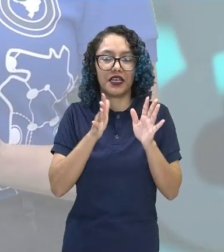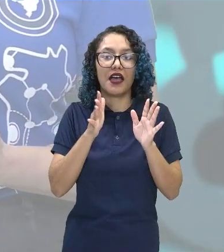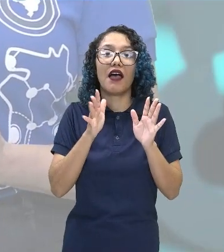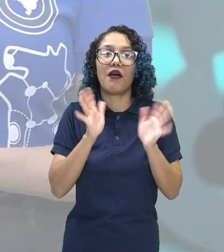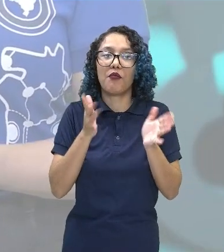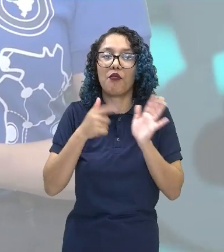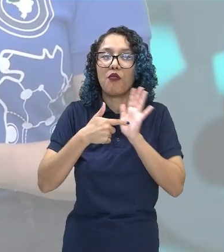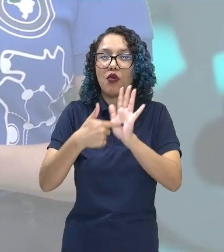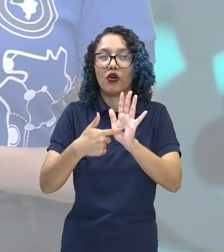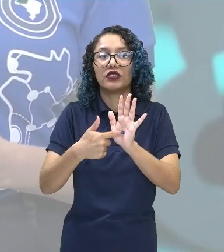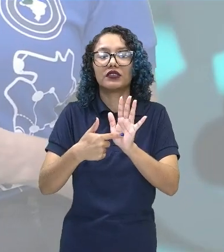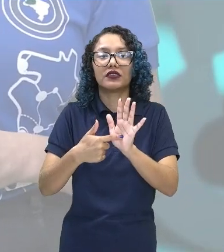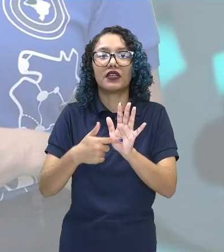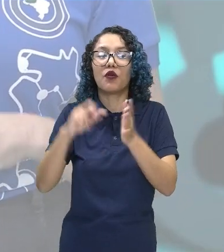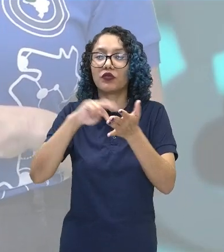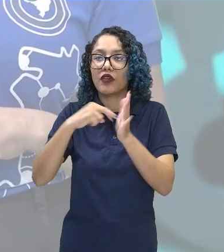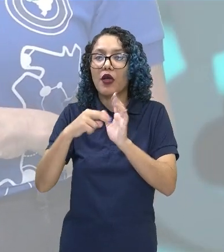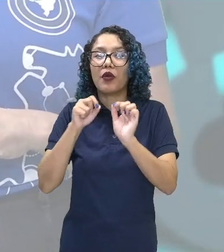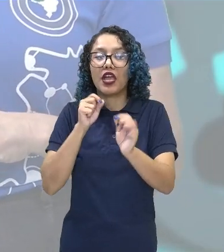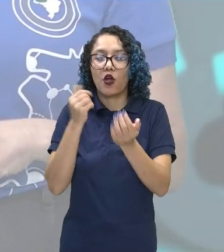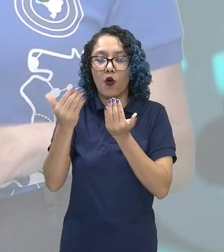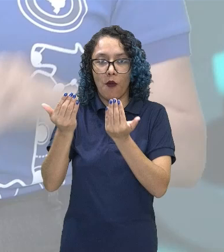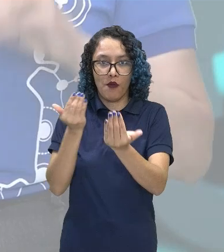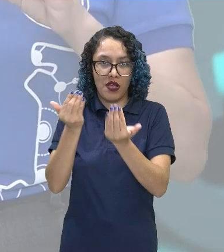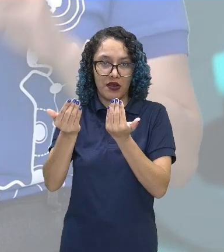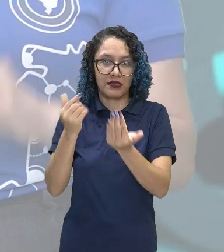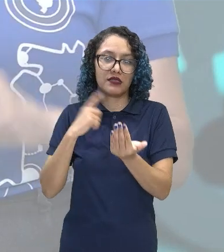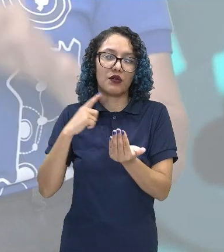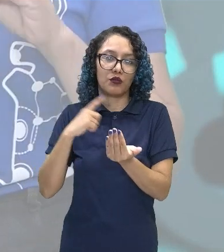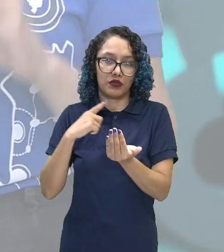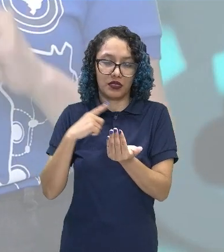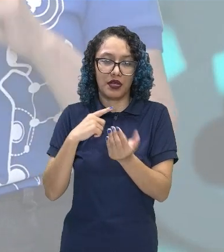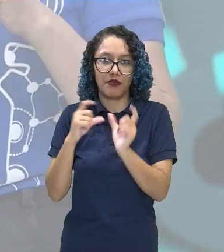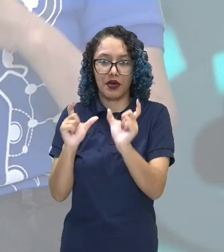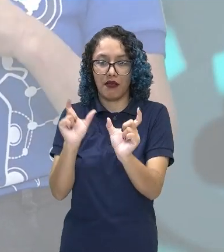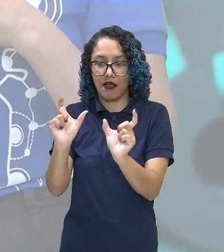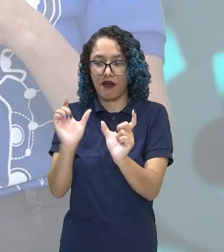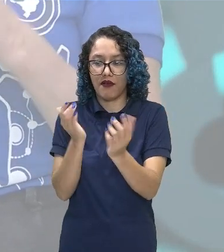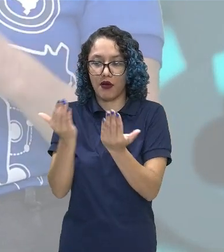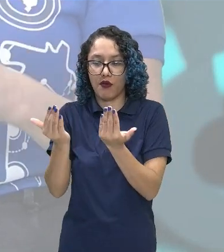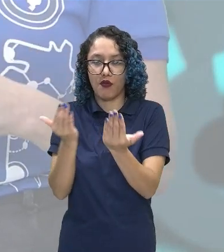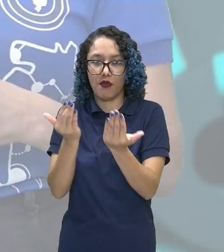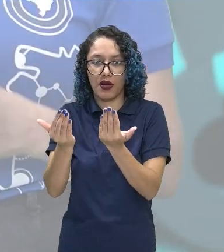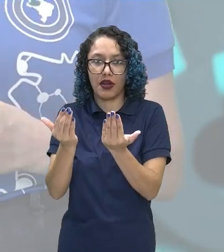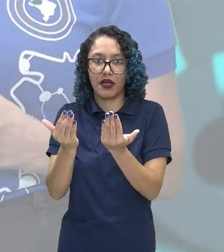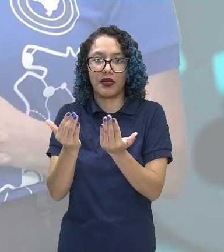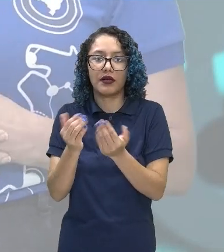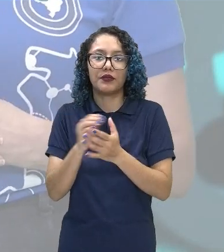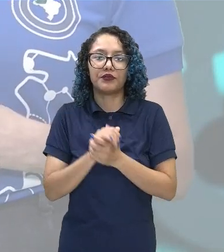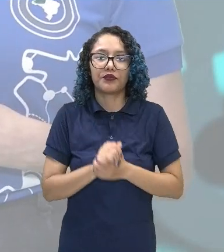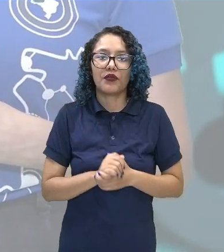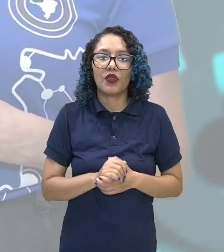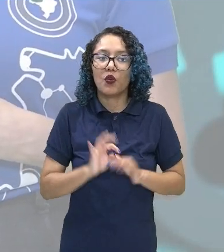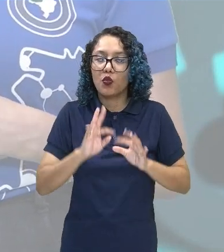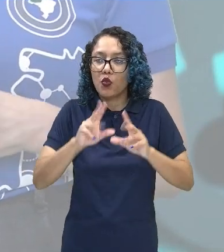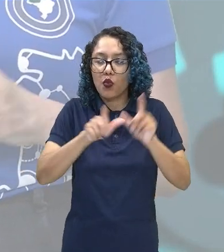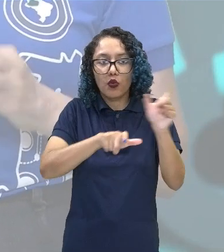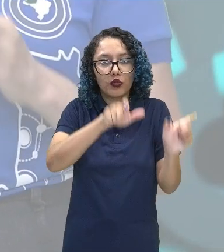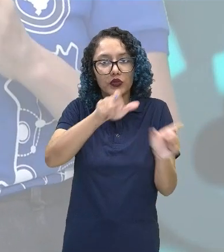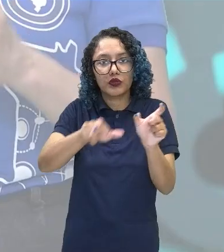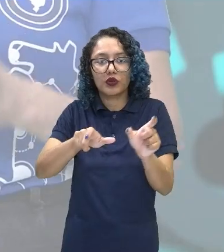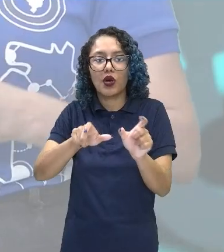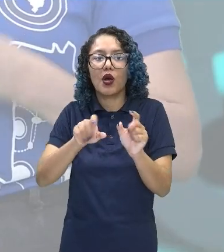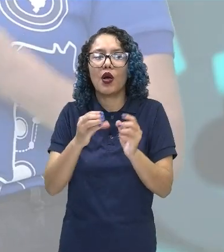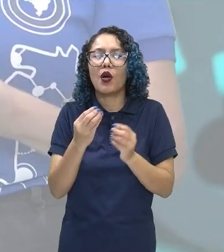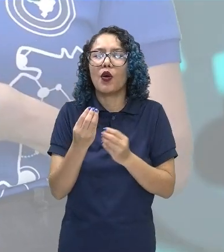está comparando um termo a outro. Todo mundo é como um toureiro.